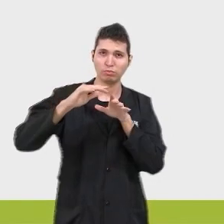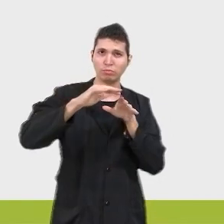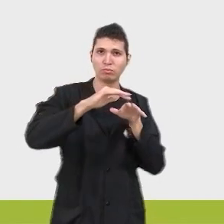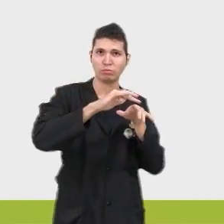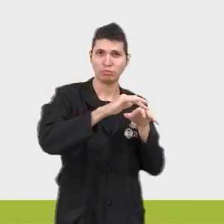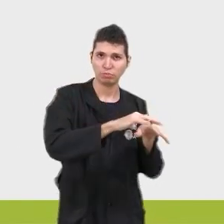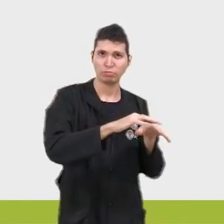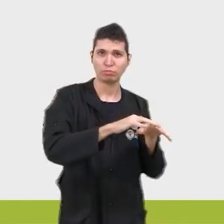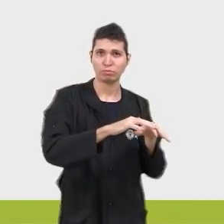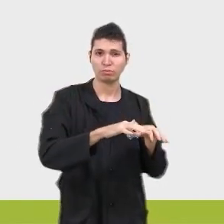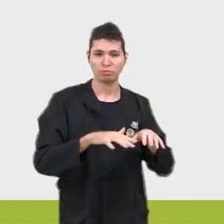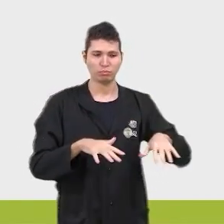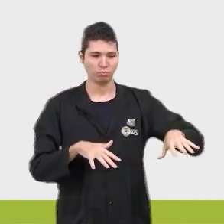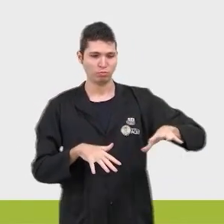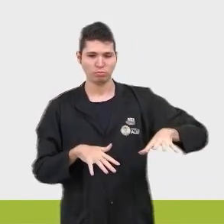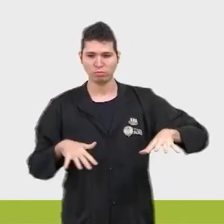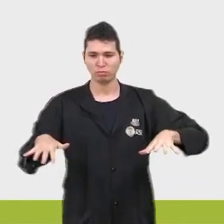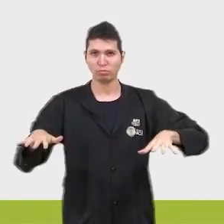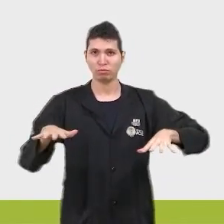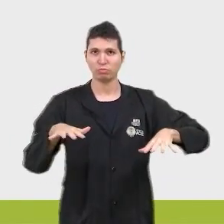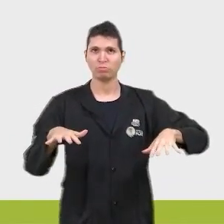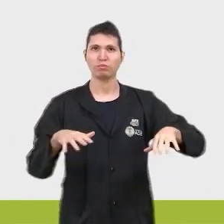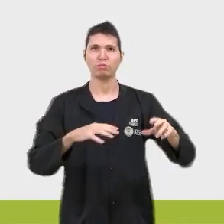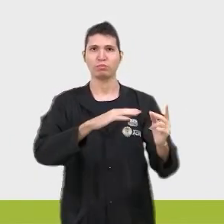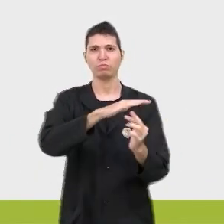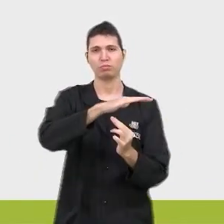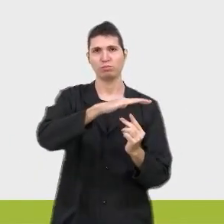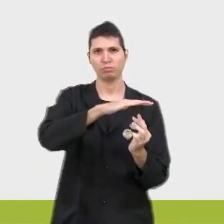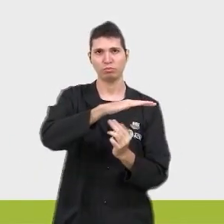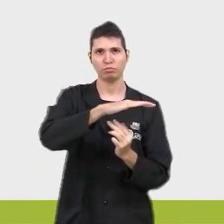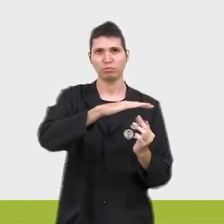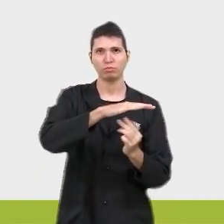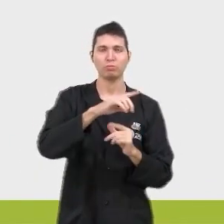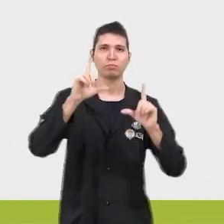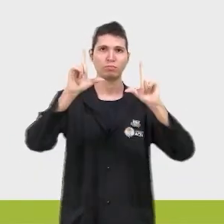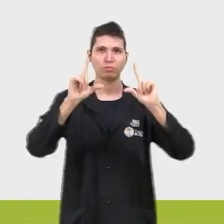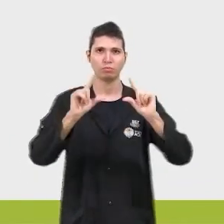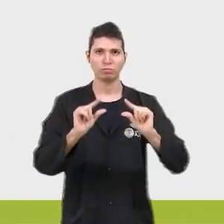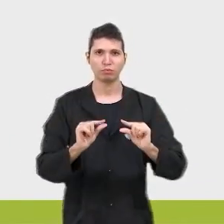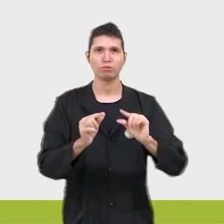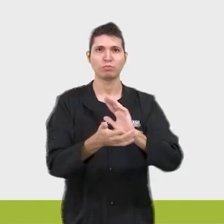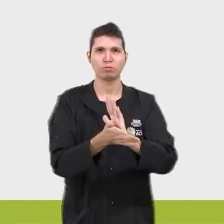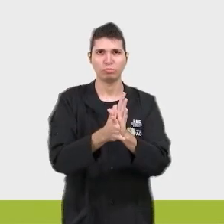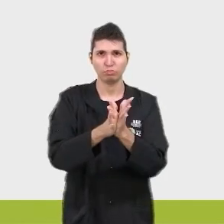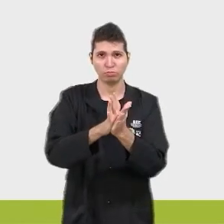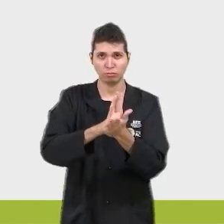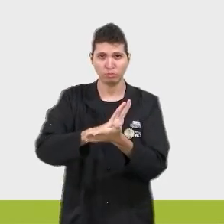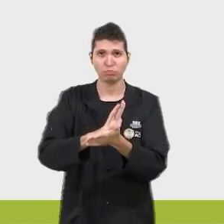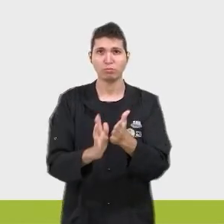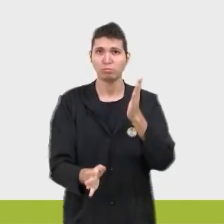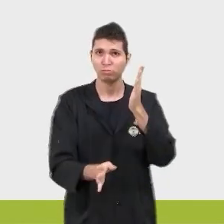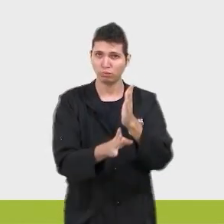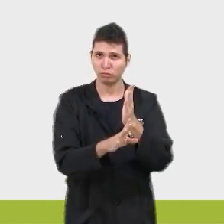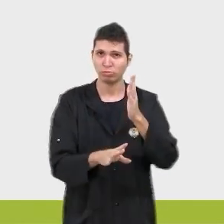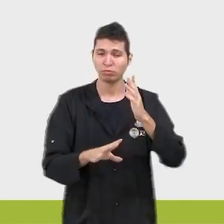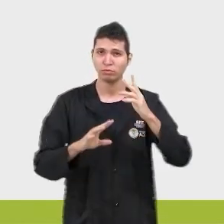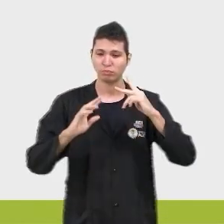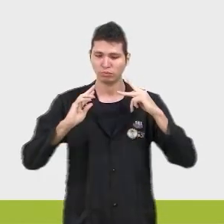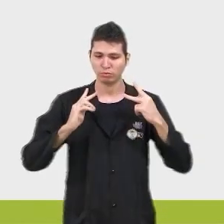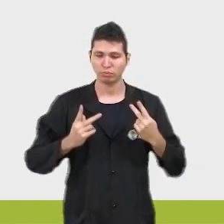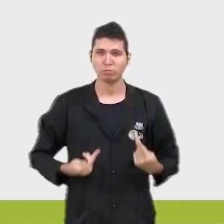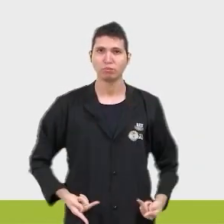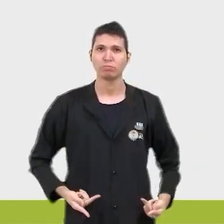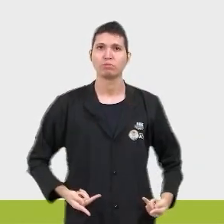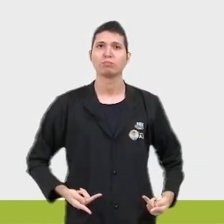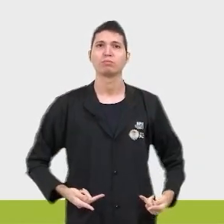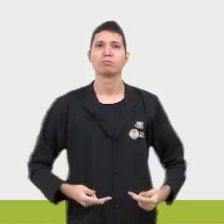genético entre esses parques, fundamentais para diminuírem os impactos provocados por nós, homens, ou